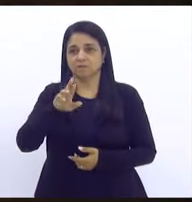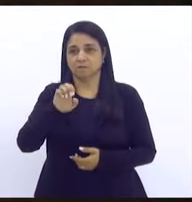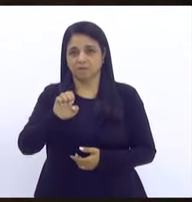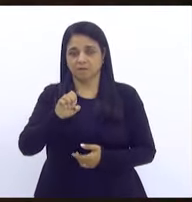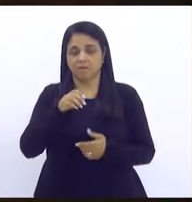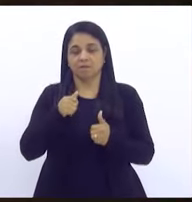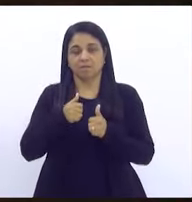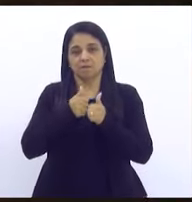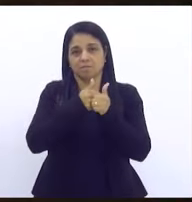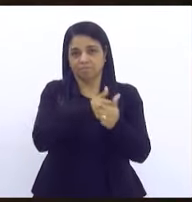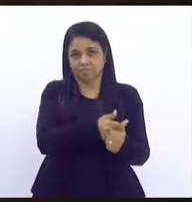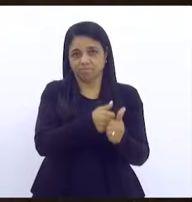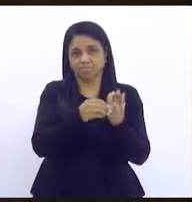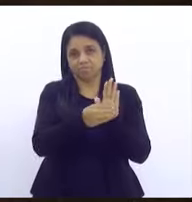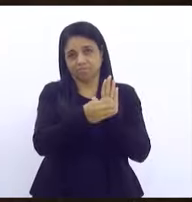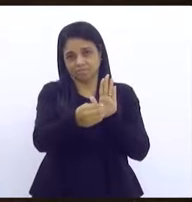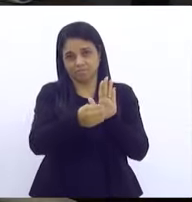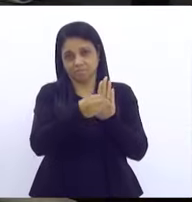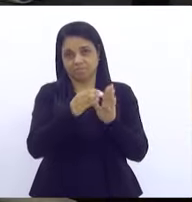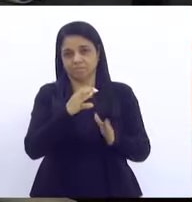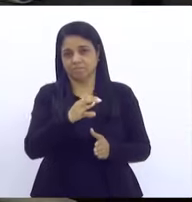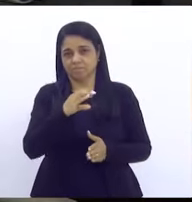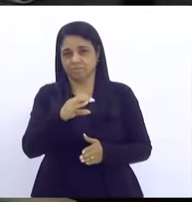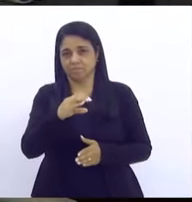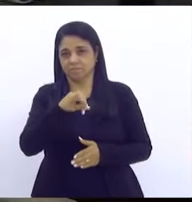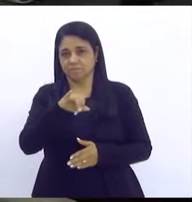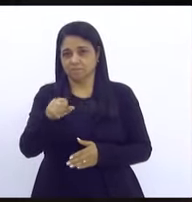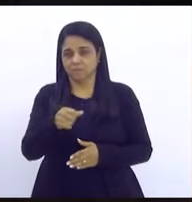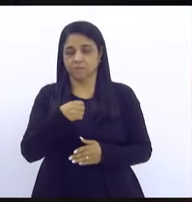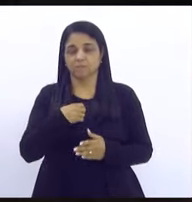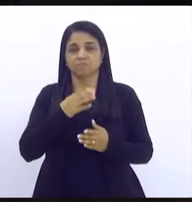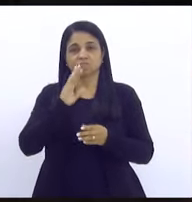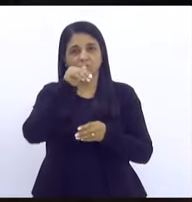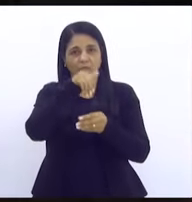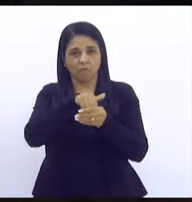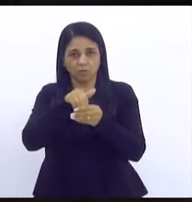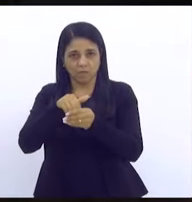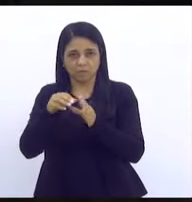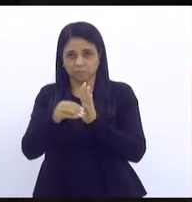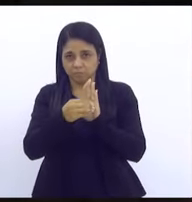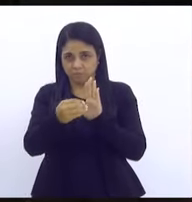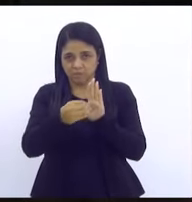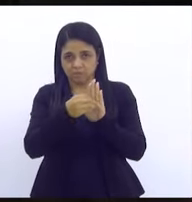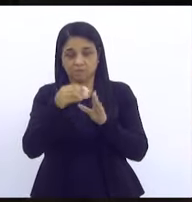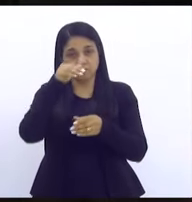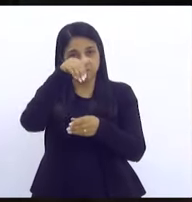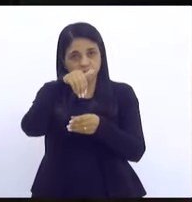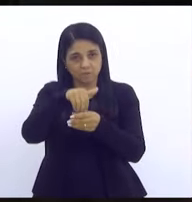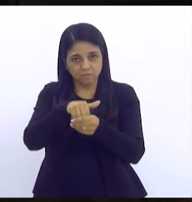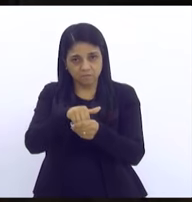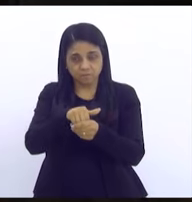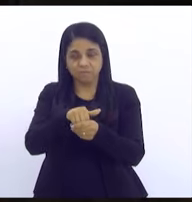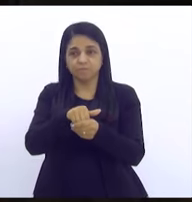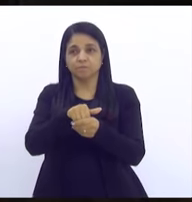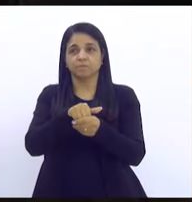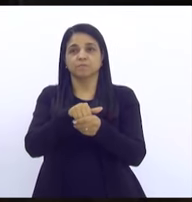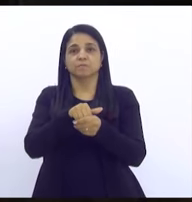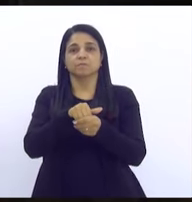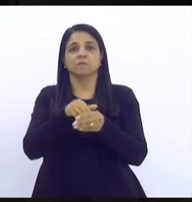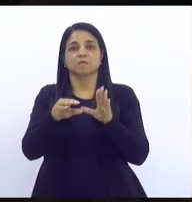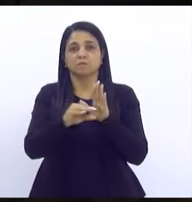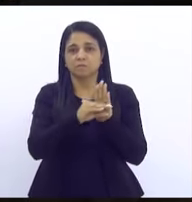Acompanho também o parecer da CCJ. Com os pareceres emitidos, em votação, a emenda da Comissão